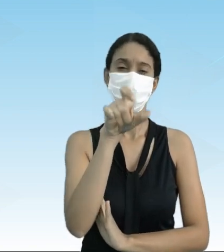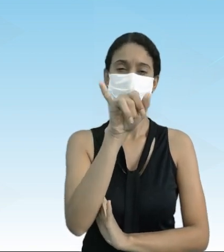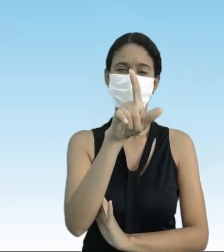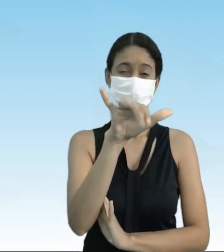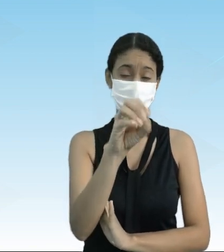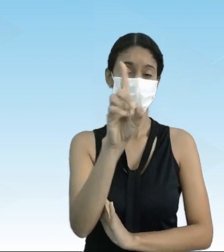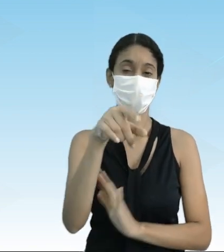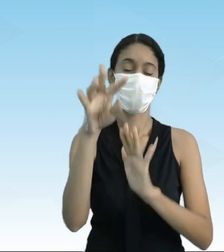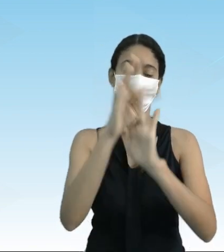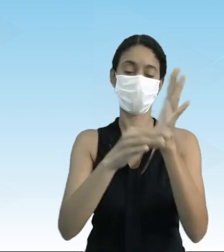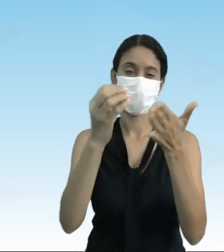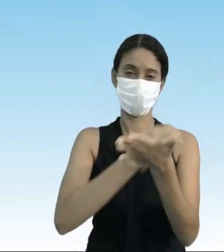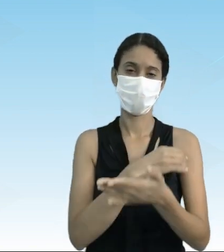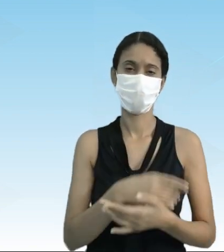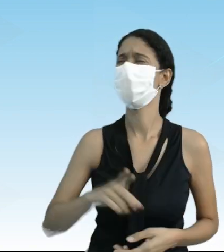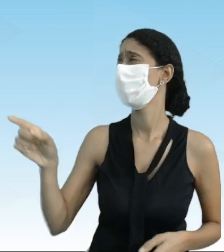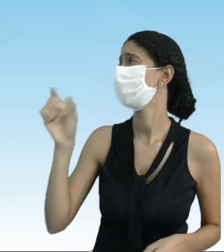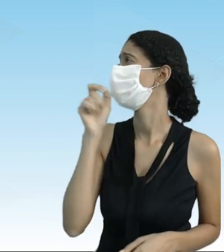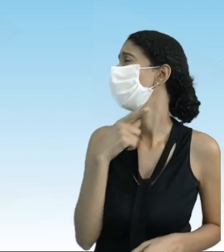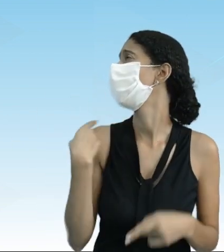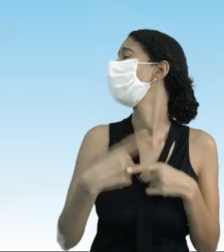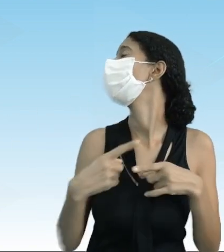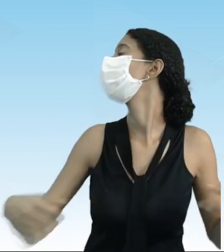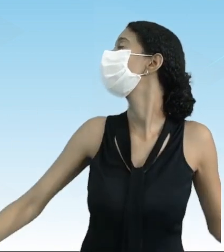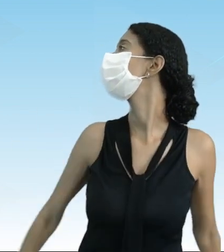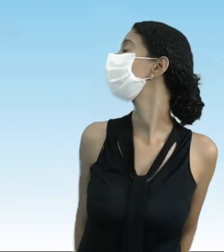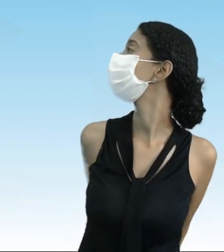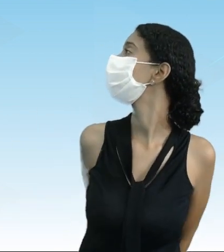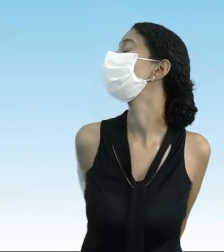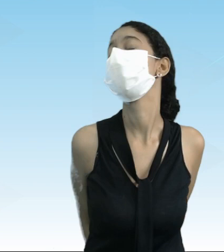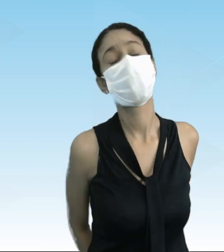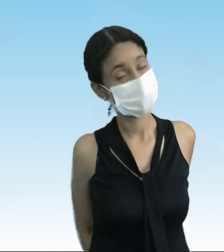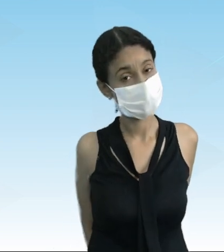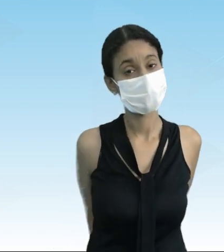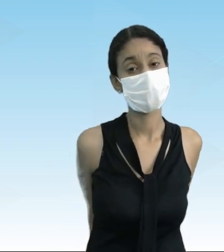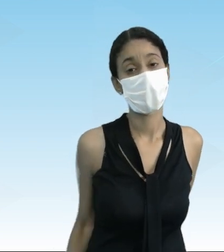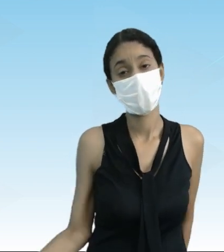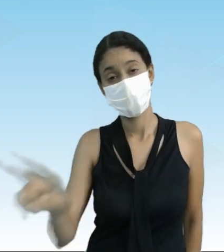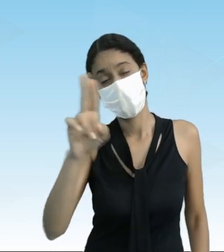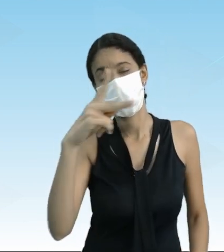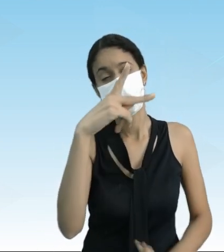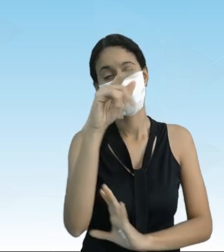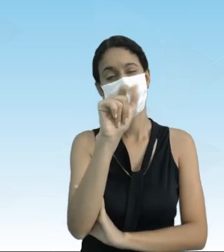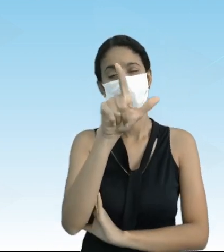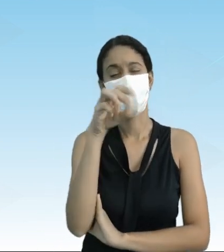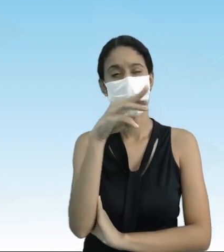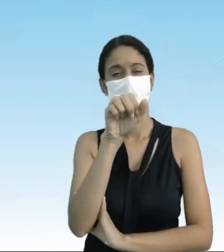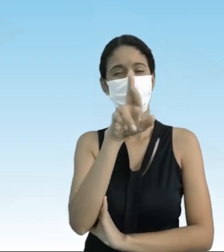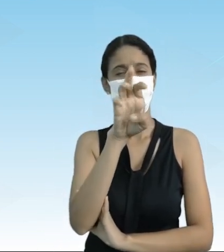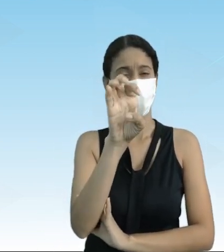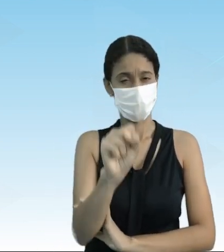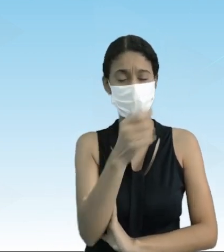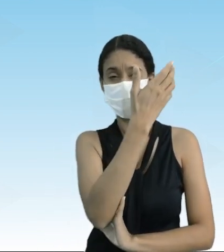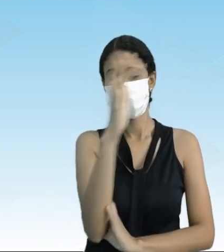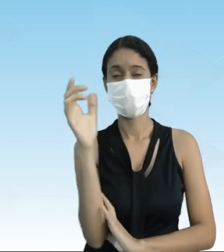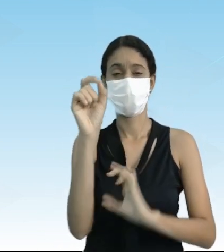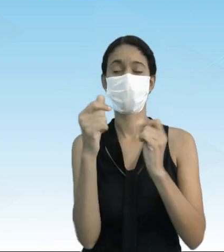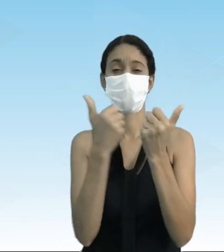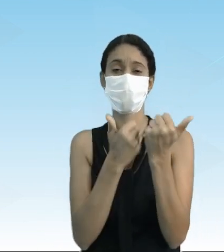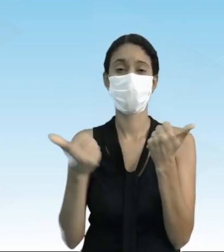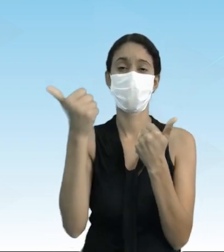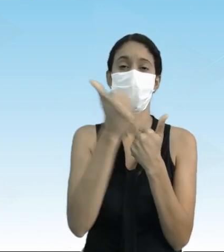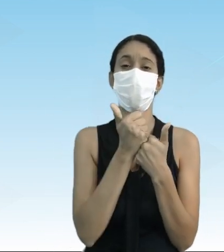a linguagem. Lembrar que a linguagem acadêmica, a linguagem científica, a linguagem da pesquisa,